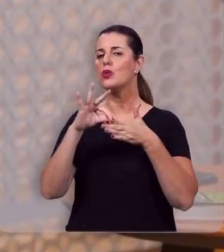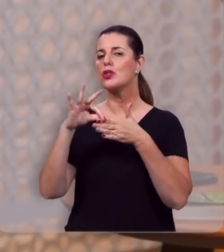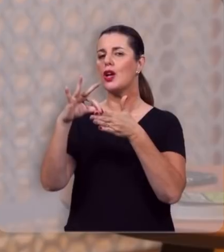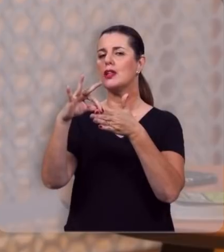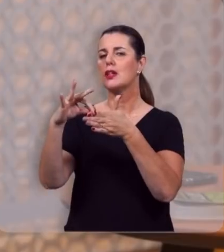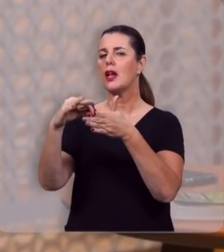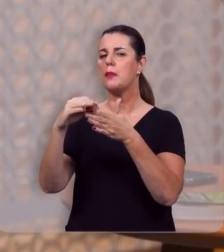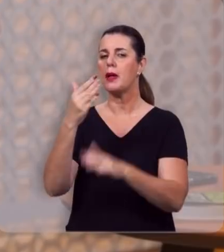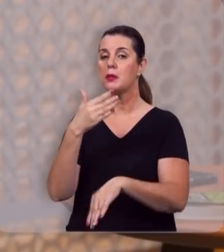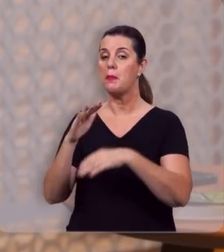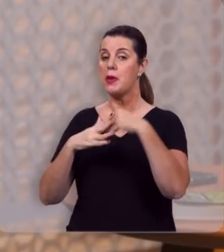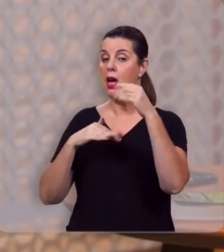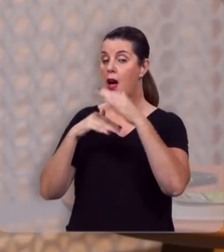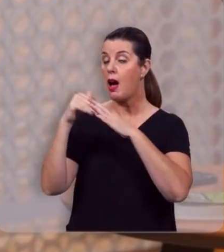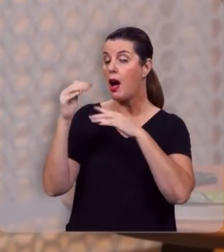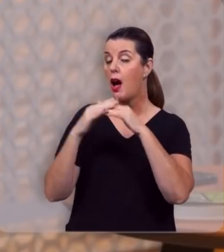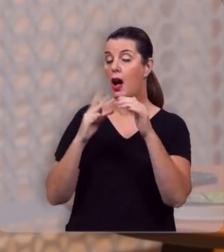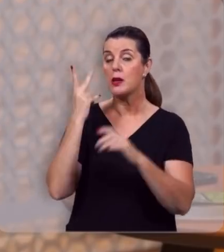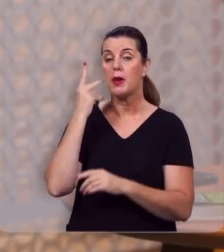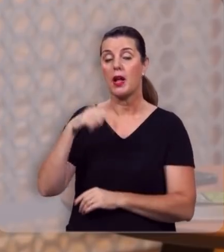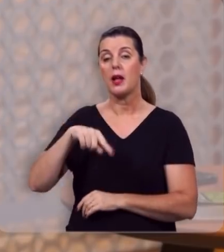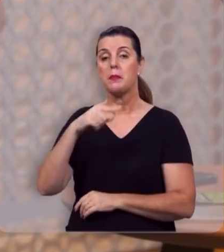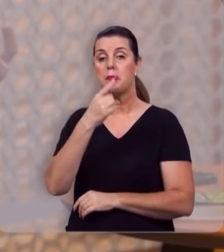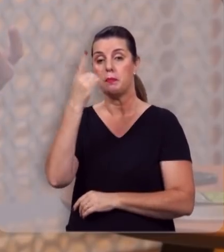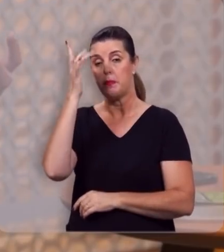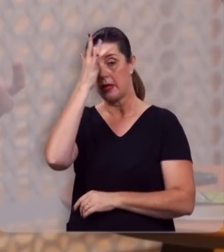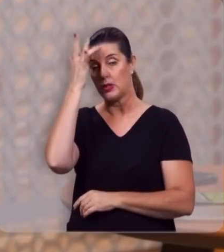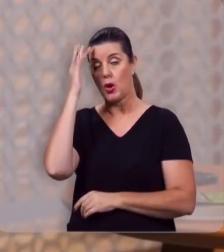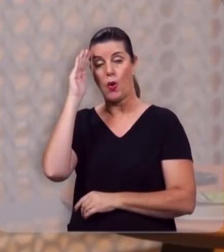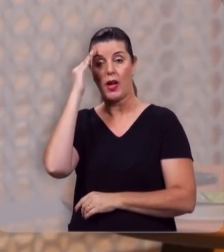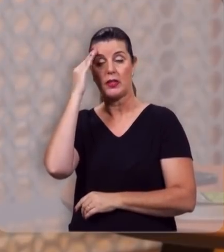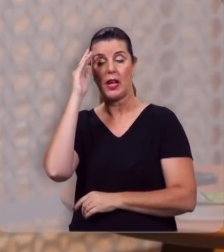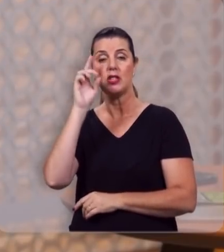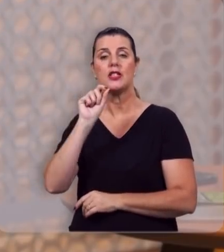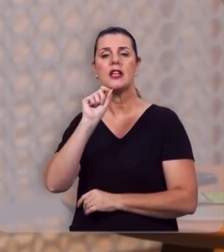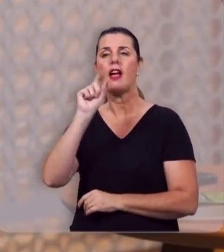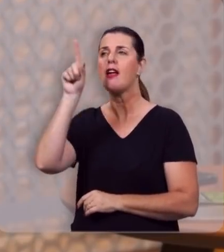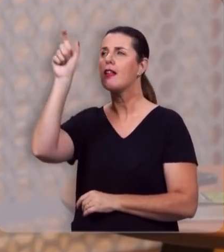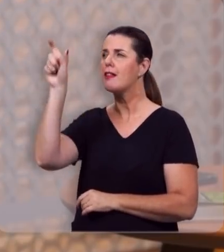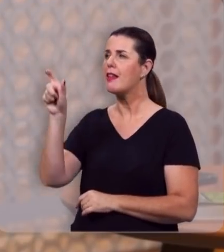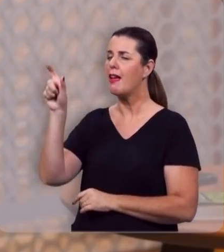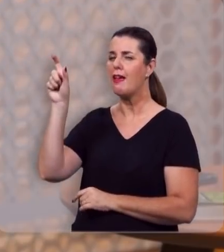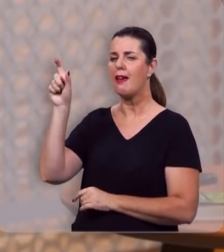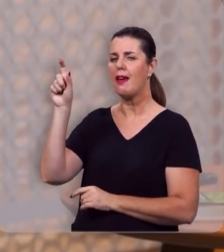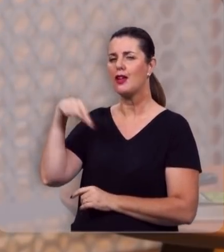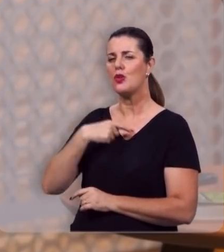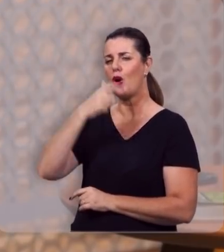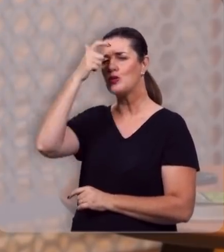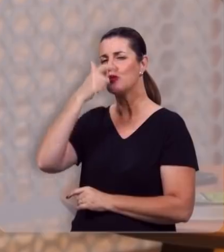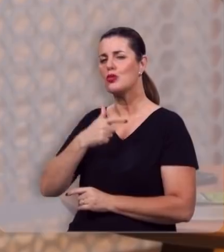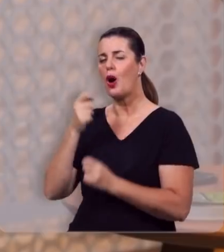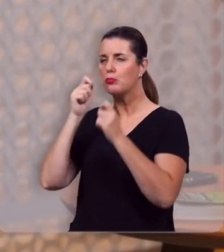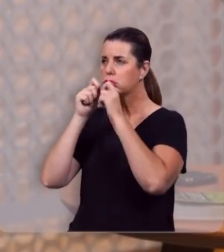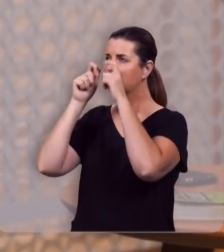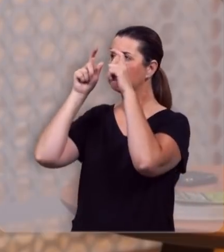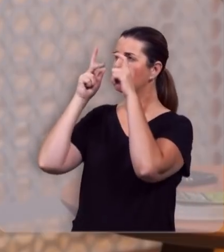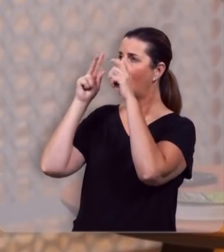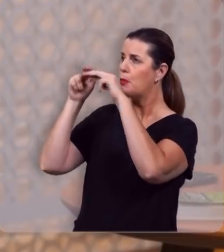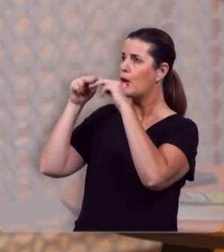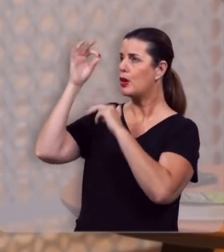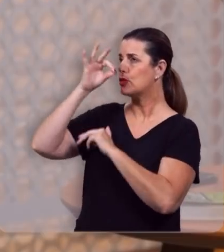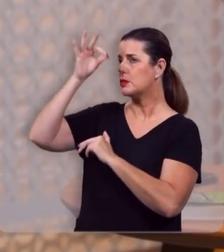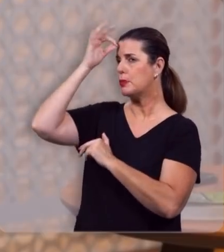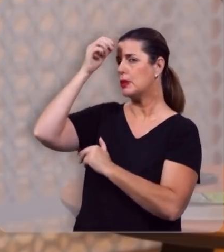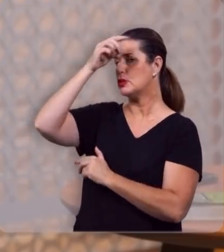direcionamentos práticos para aqueles que compreenderam quem Deus é e quem nós de fato somos, que tiveram seus olhos abertos pelo